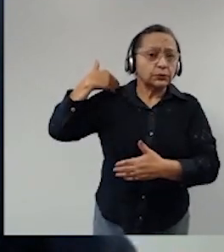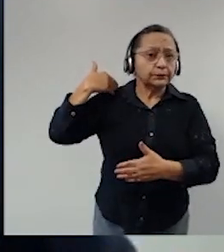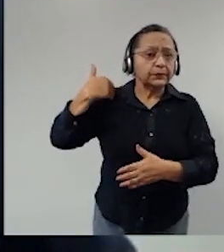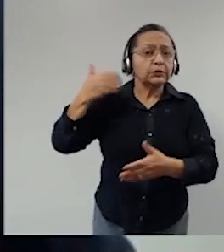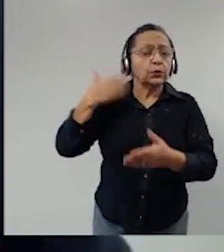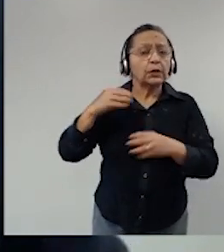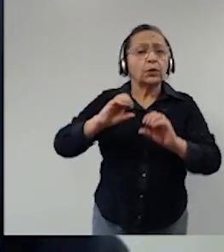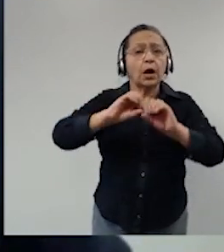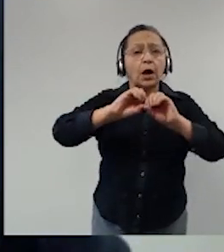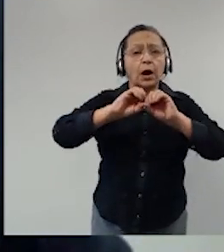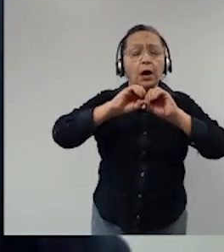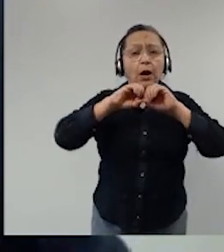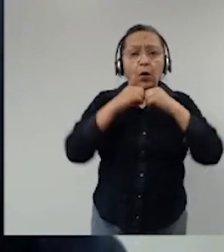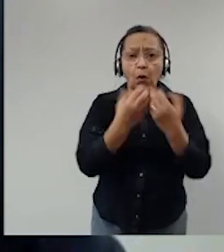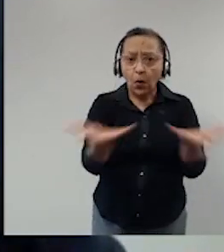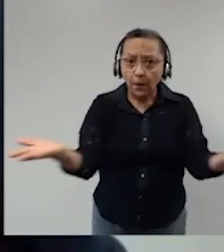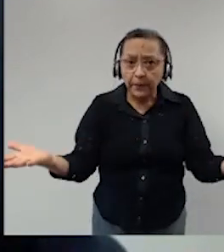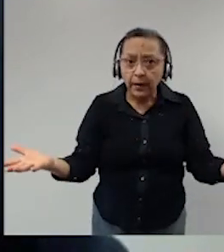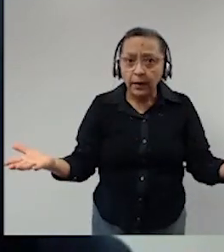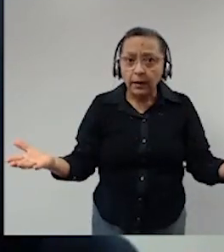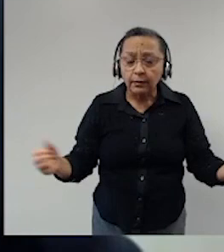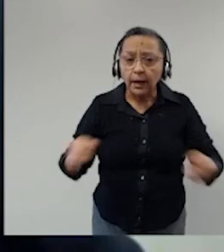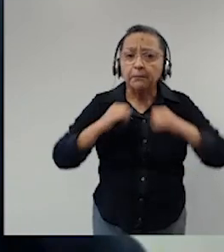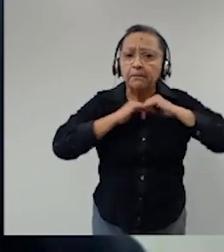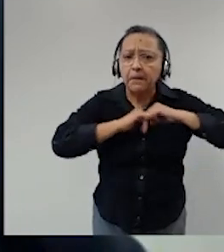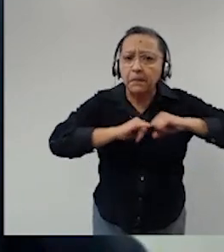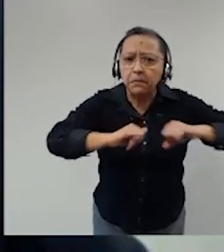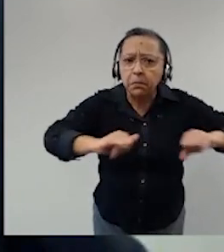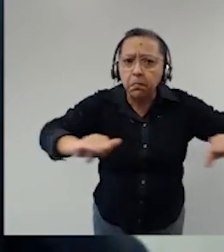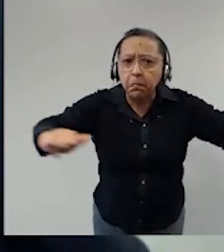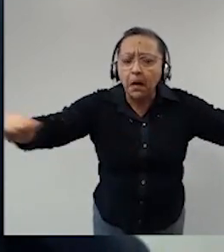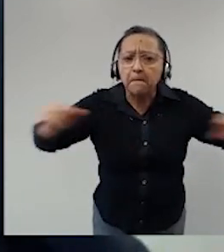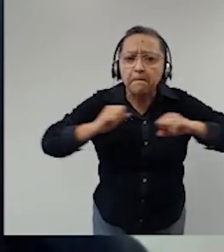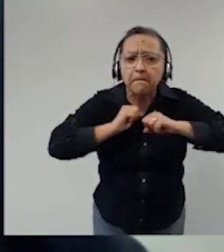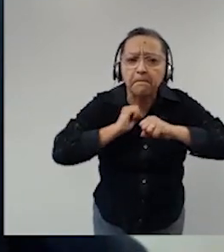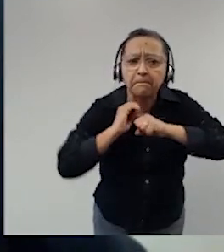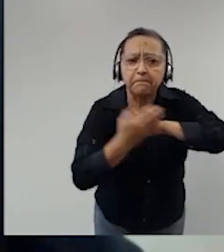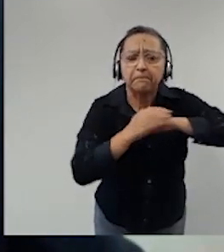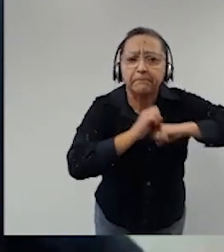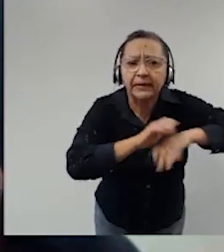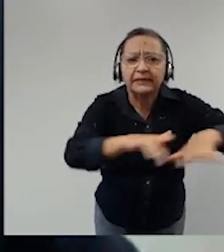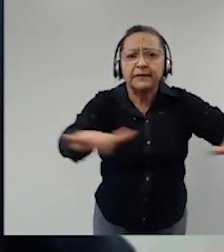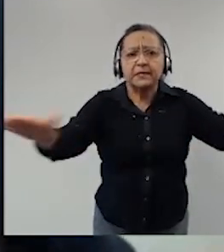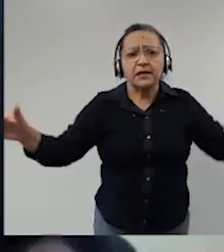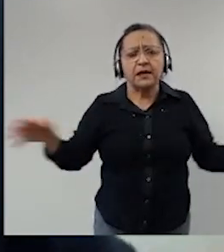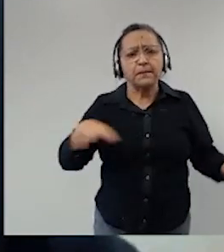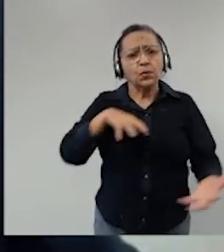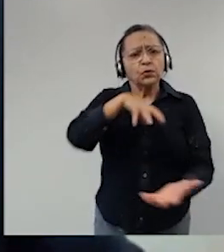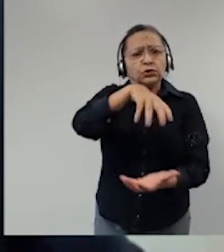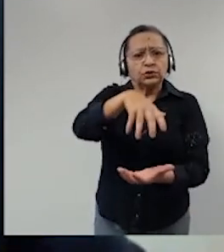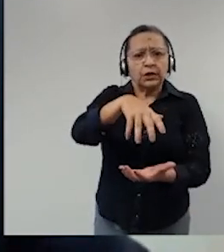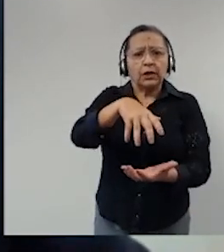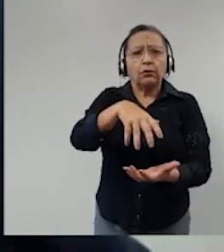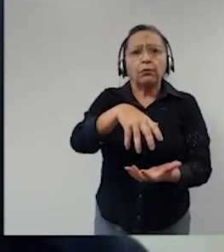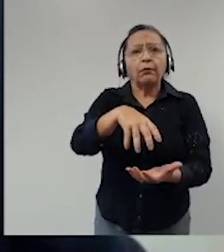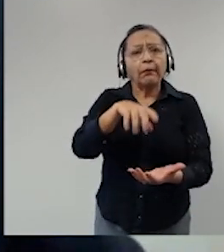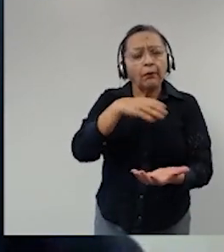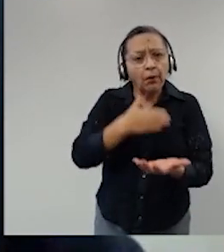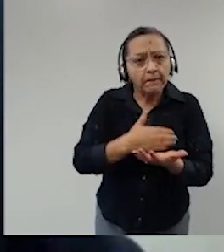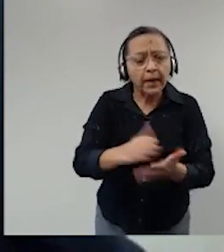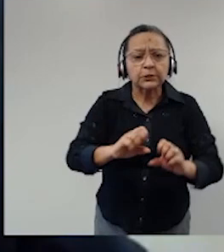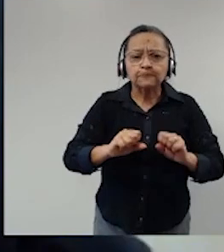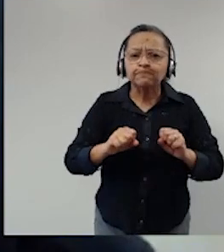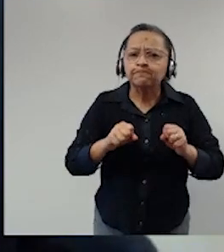Saúde declarou a pandemia global do Covid-19, que tem havido esse esforço comunicativo, né,